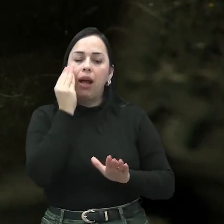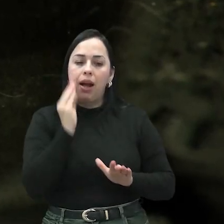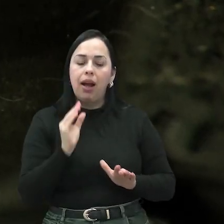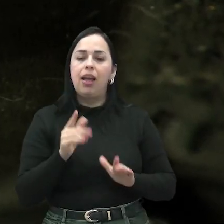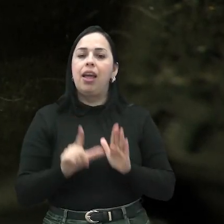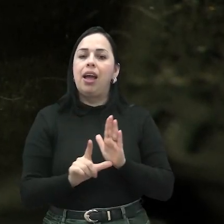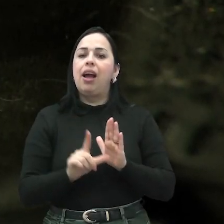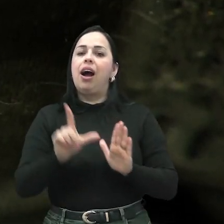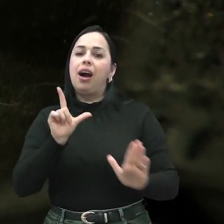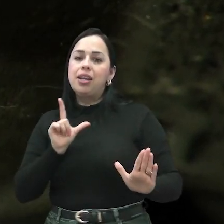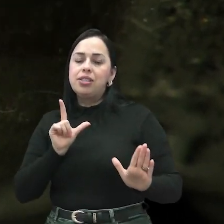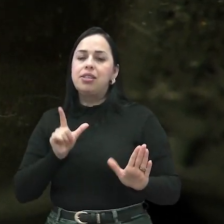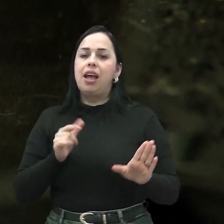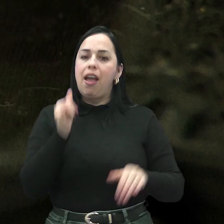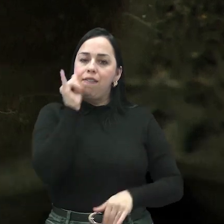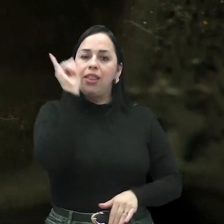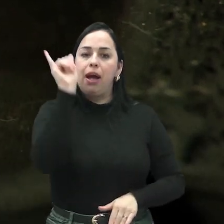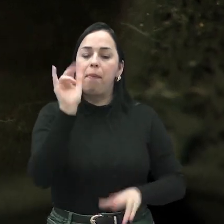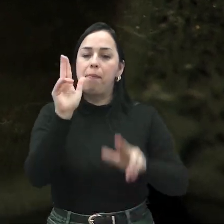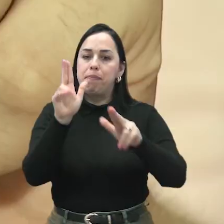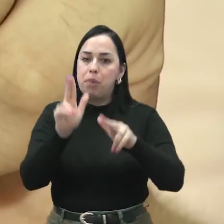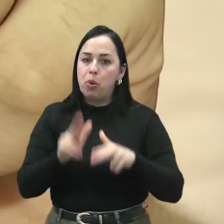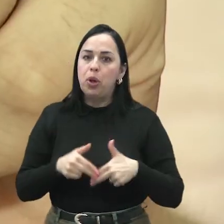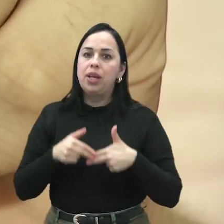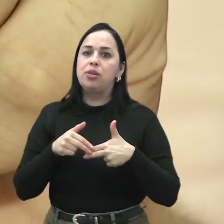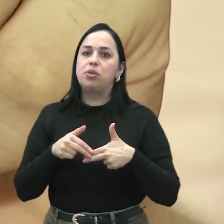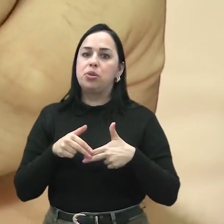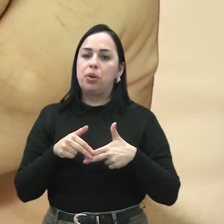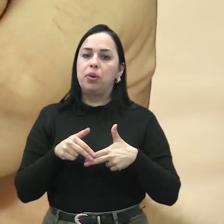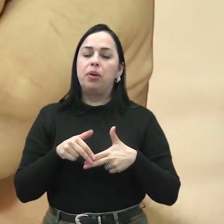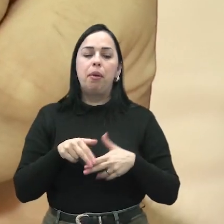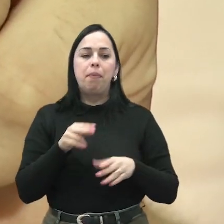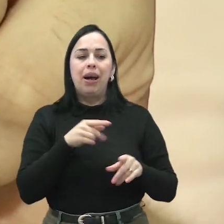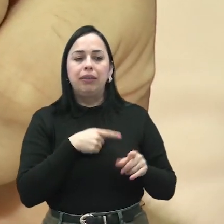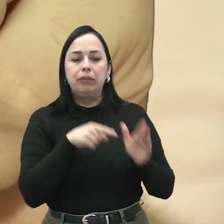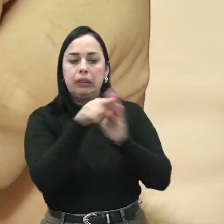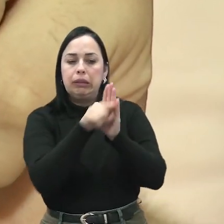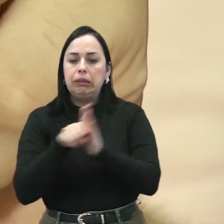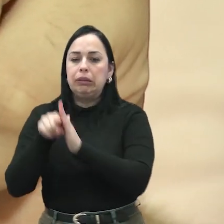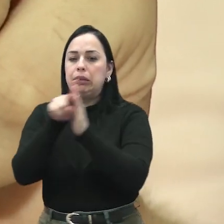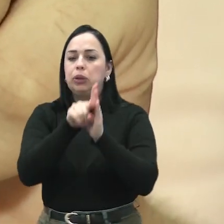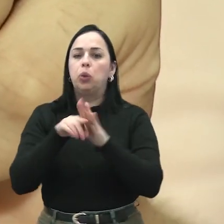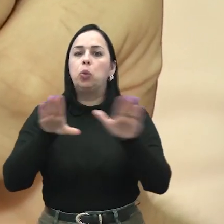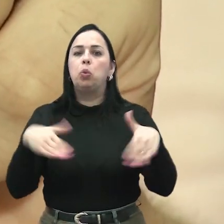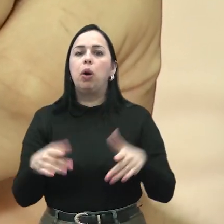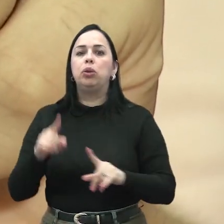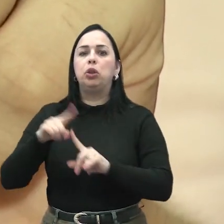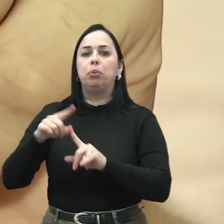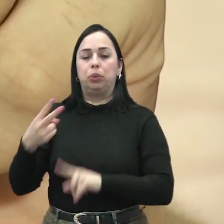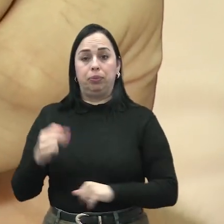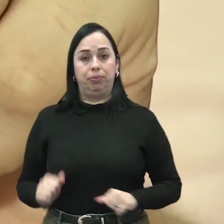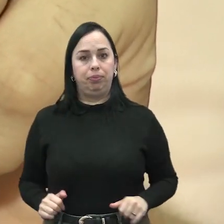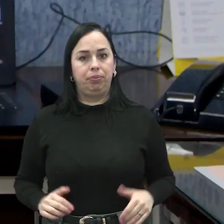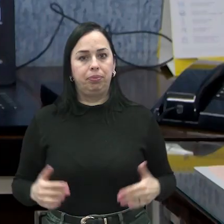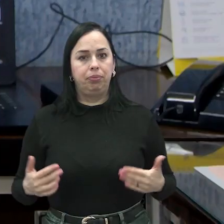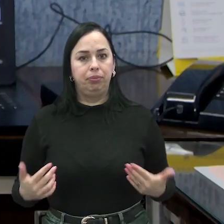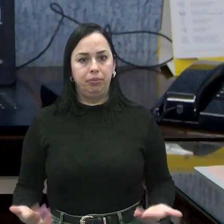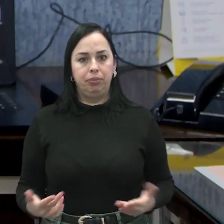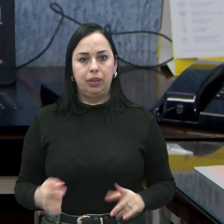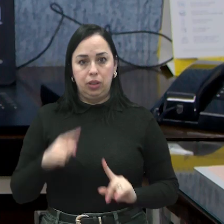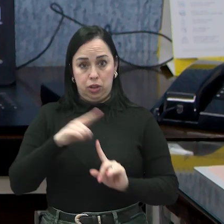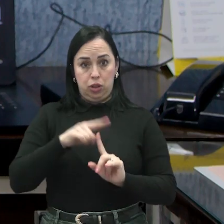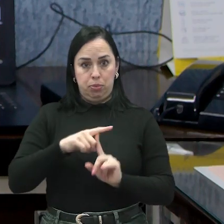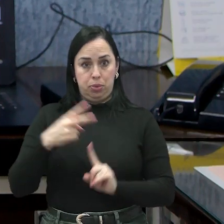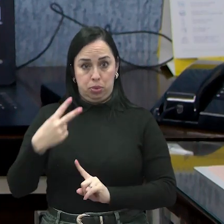a Sociedade Brasileira de Diabetes antecipou a idade para rastreamento do tipo 2. O diabetes